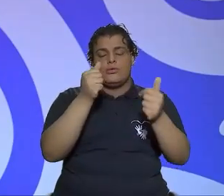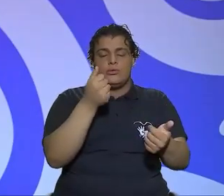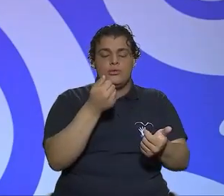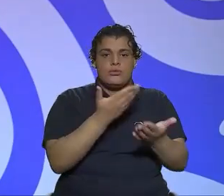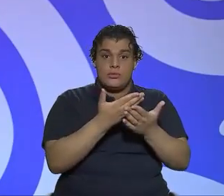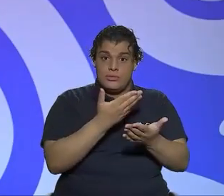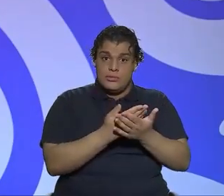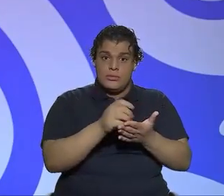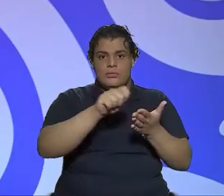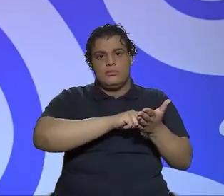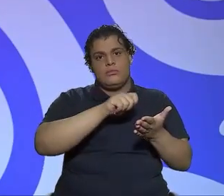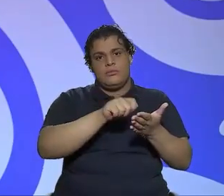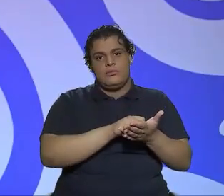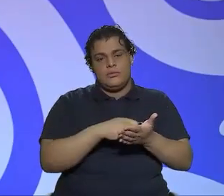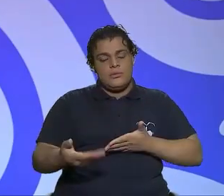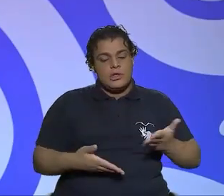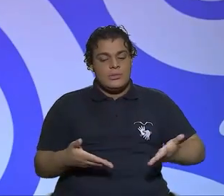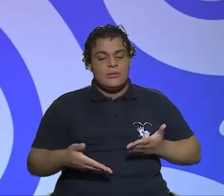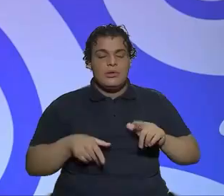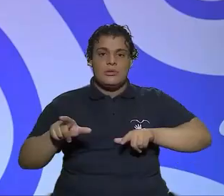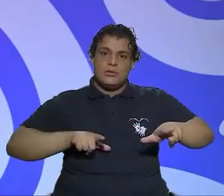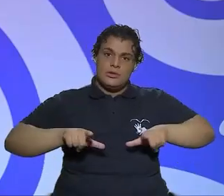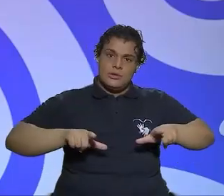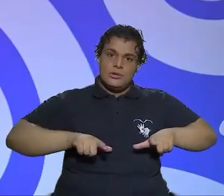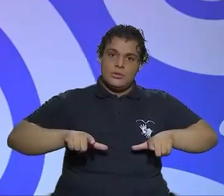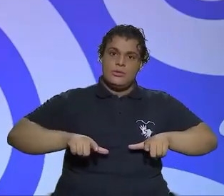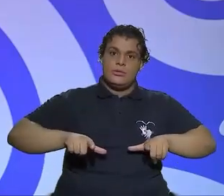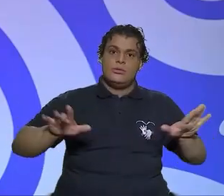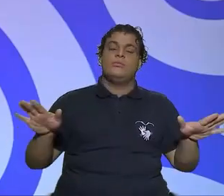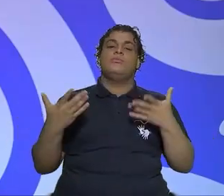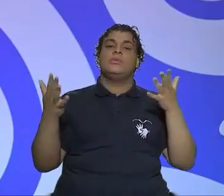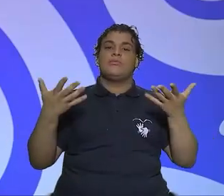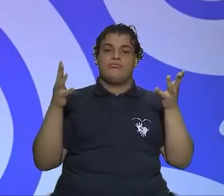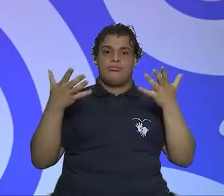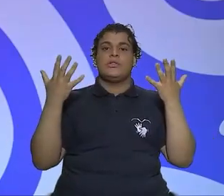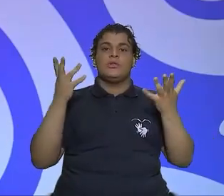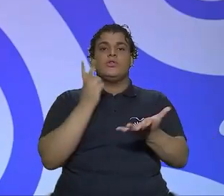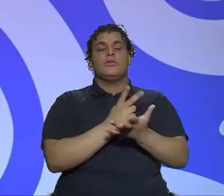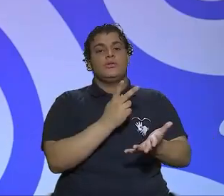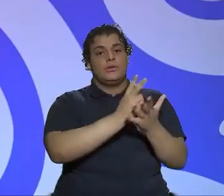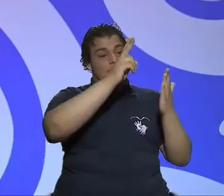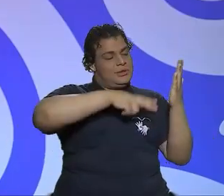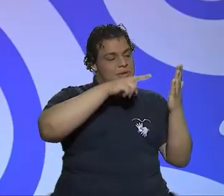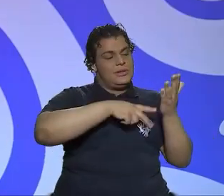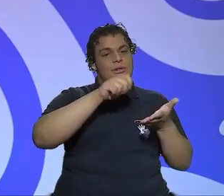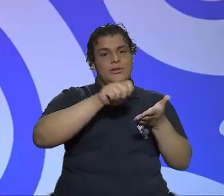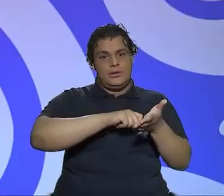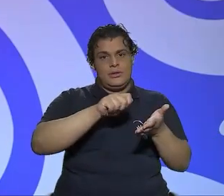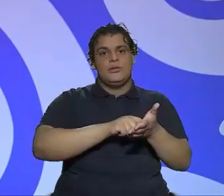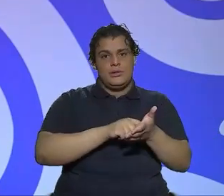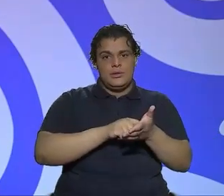escritores iniciantes que participaram com seus trabalhos, fica aqui o nosso incentivo para que continuem lendo e escrevendo